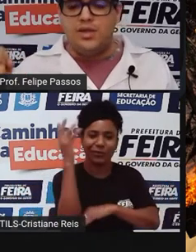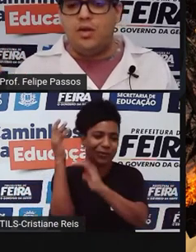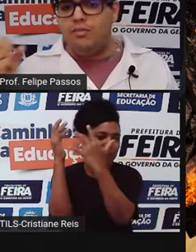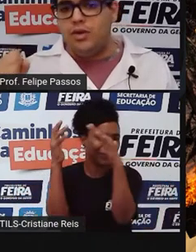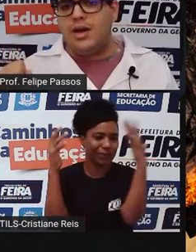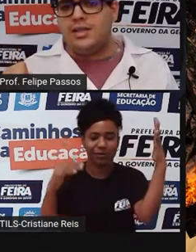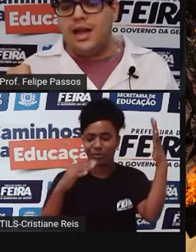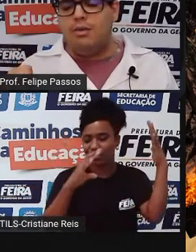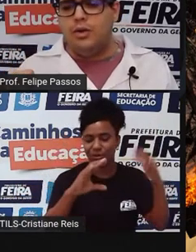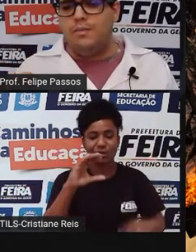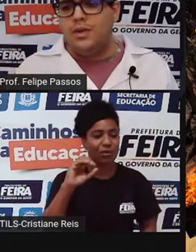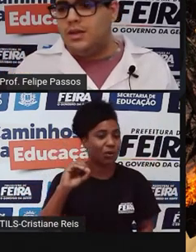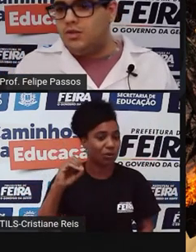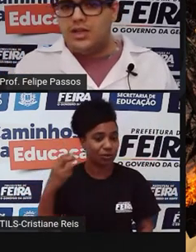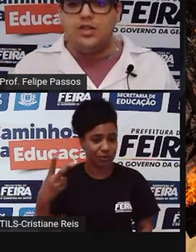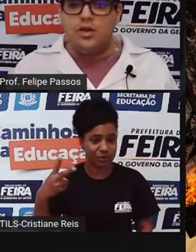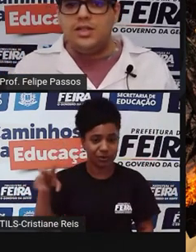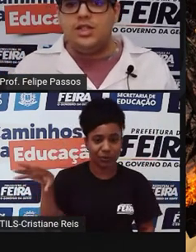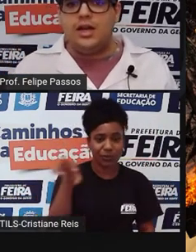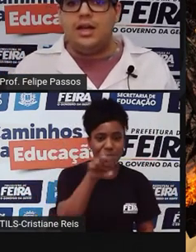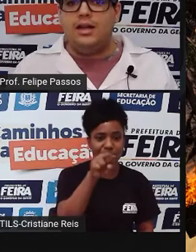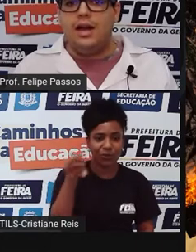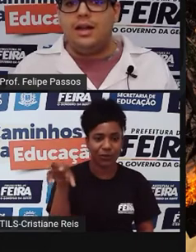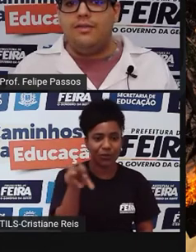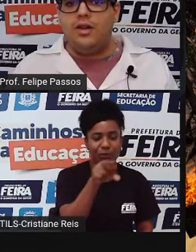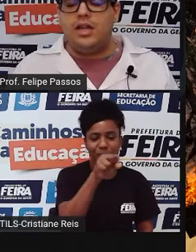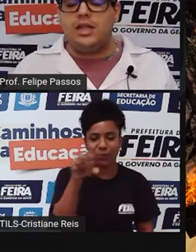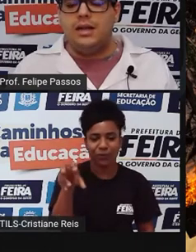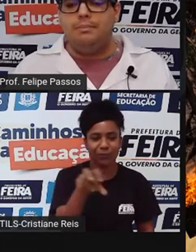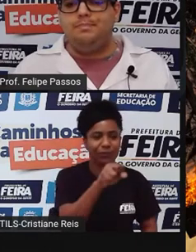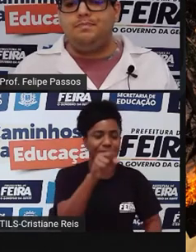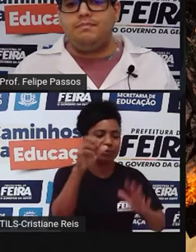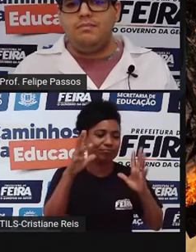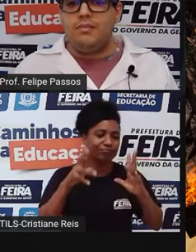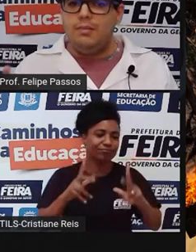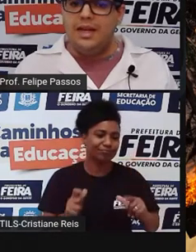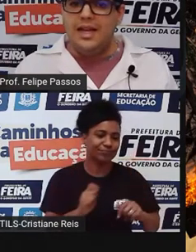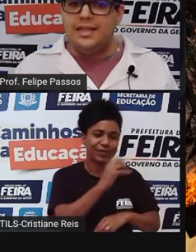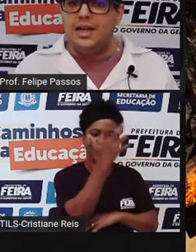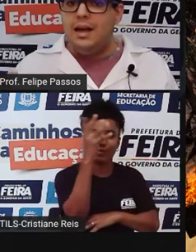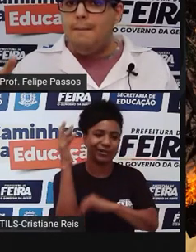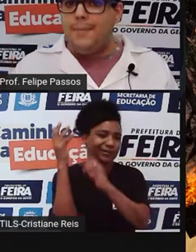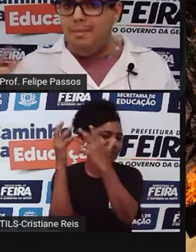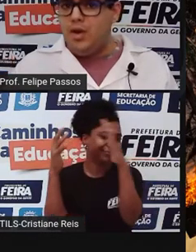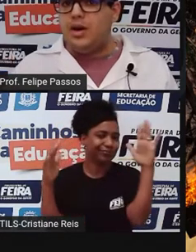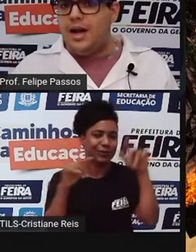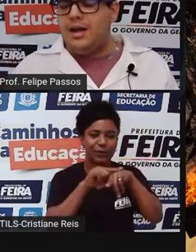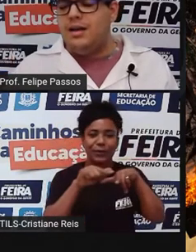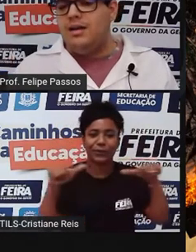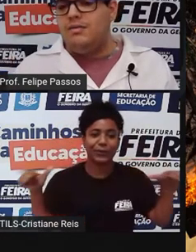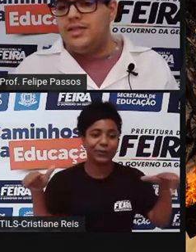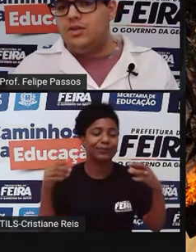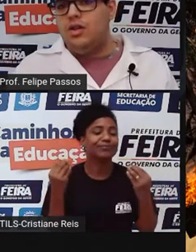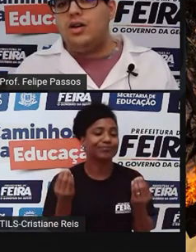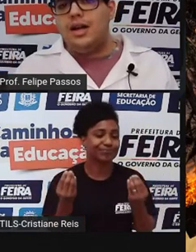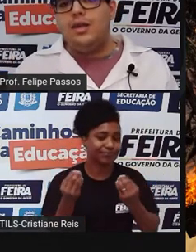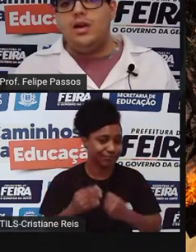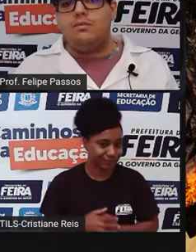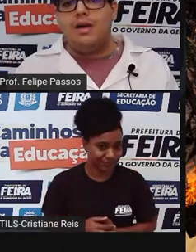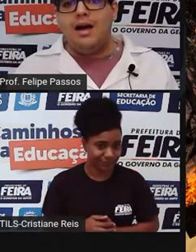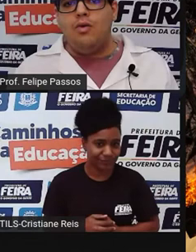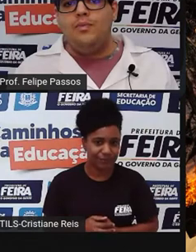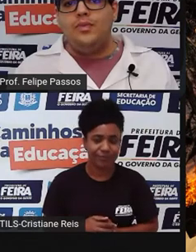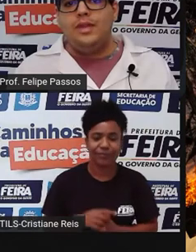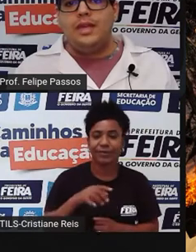Ela absorve muito gás carbônico. Então já deixou de existir aquela floresta ali. Beleza. Para piorar, você coloca ali